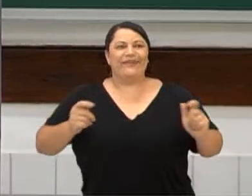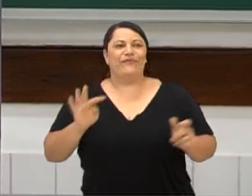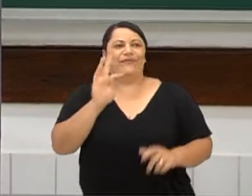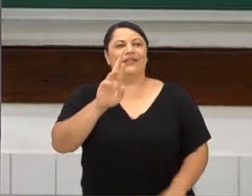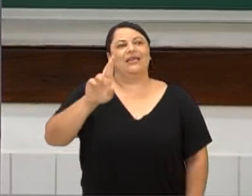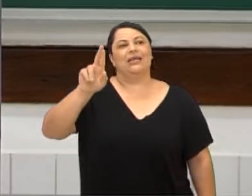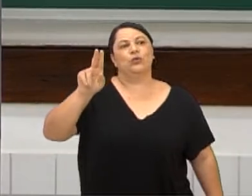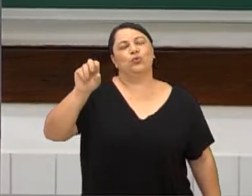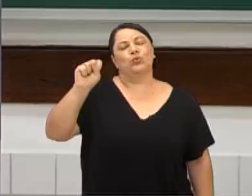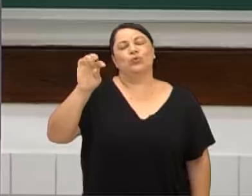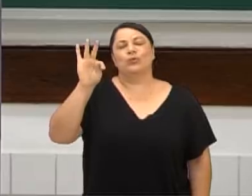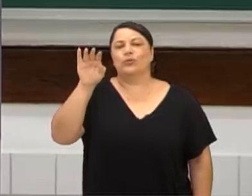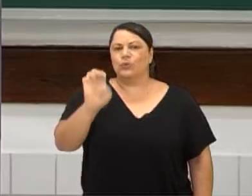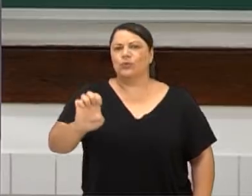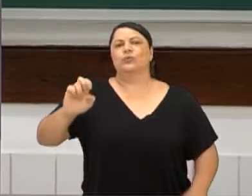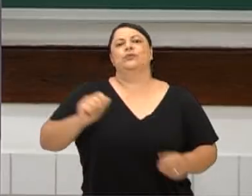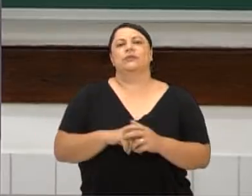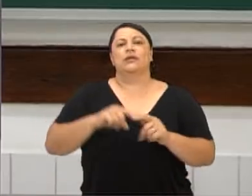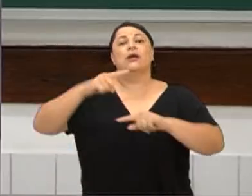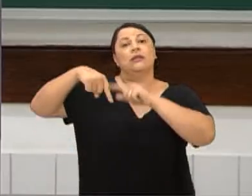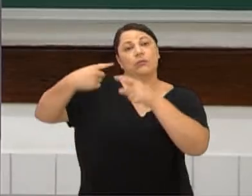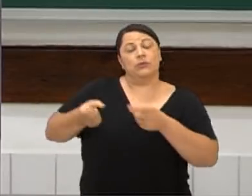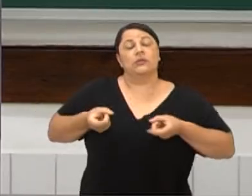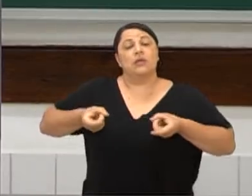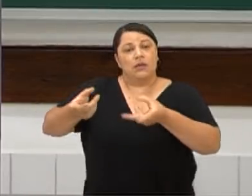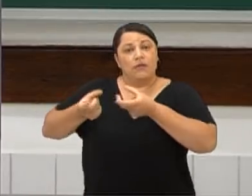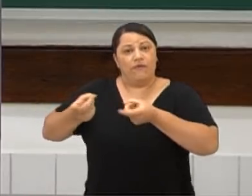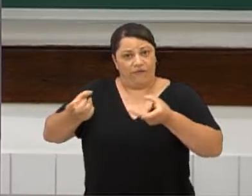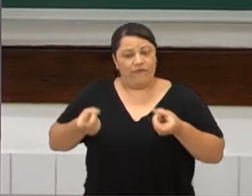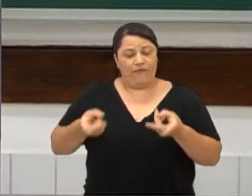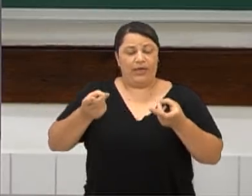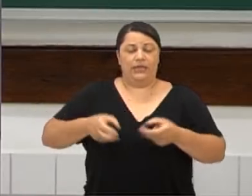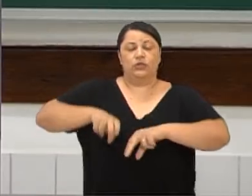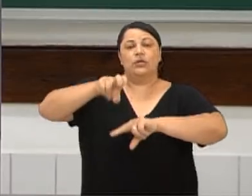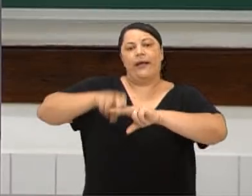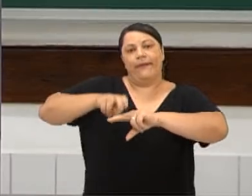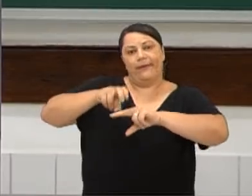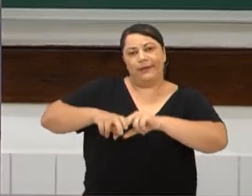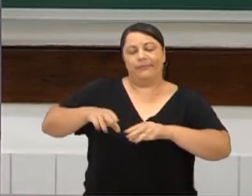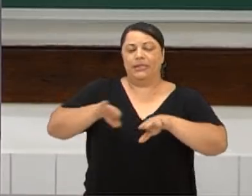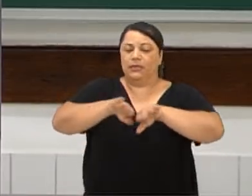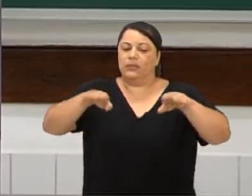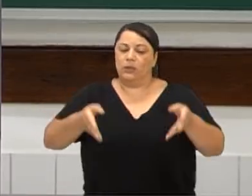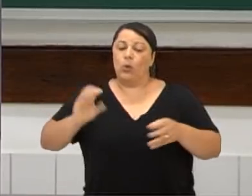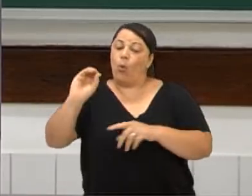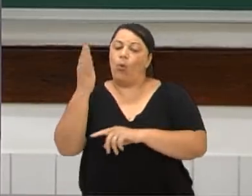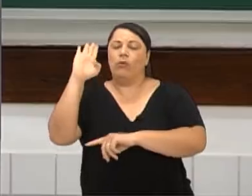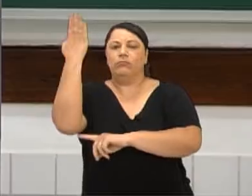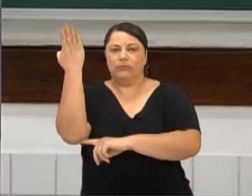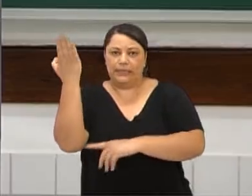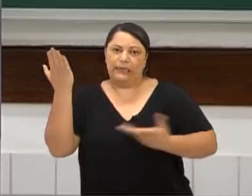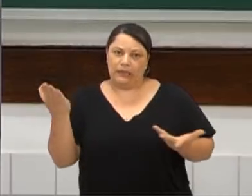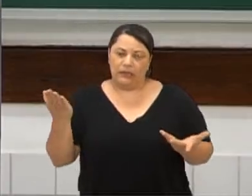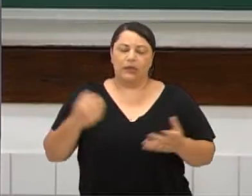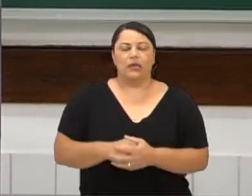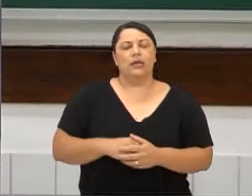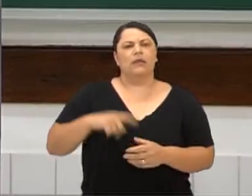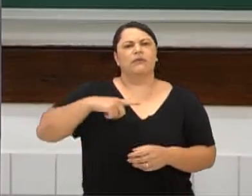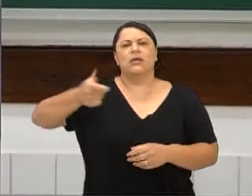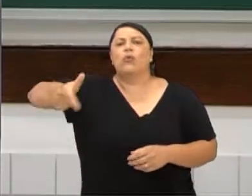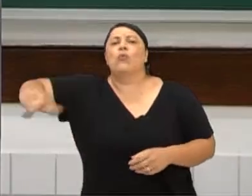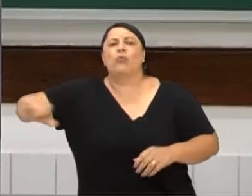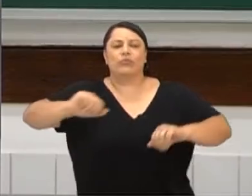empresa que vende o produto final, a mesa ou a cadeira de madeira, vai fazer o quê? Vai ter uma outra